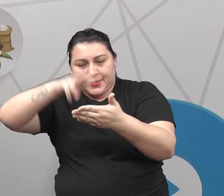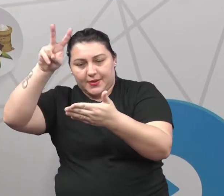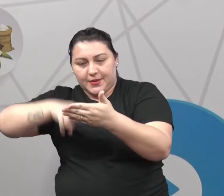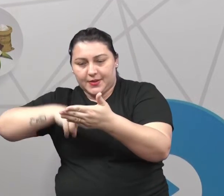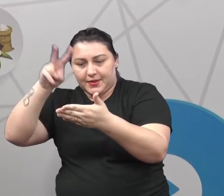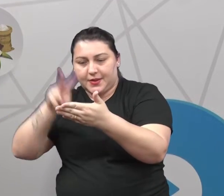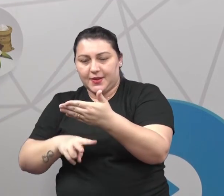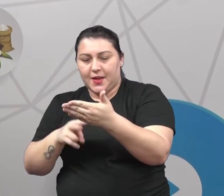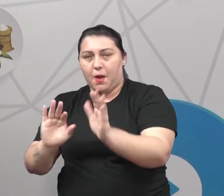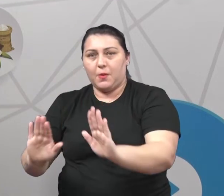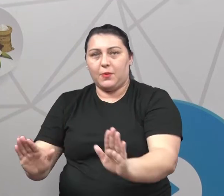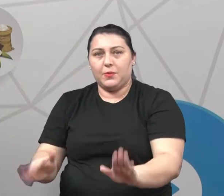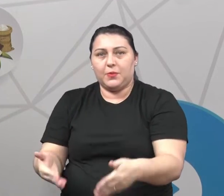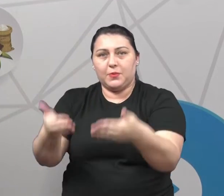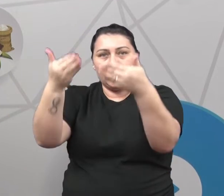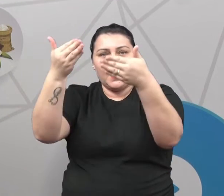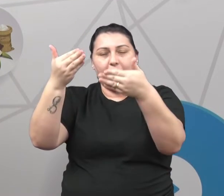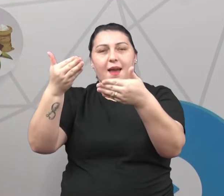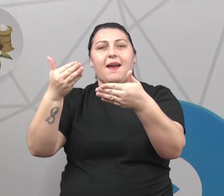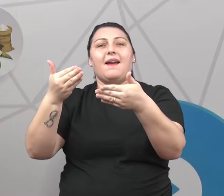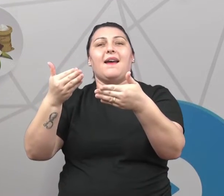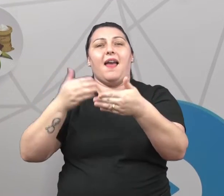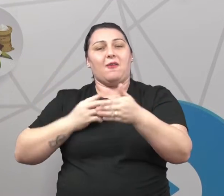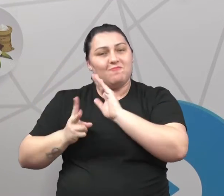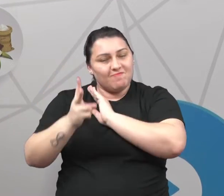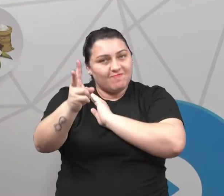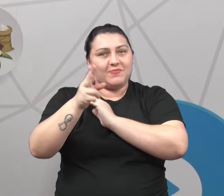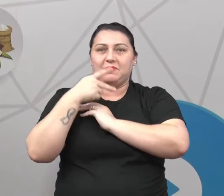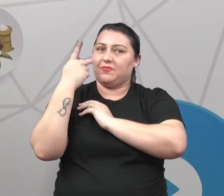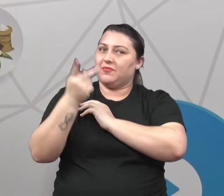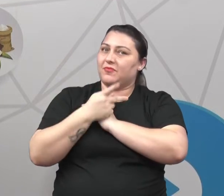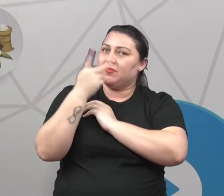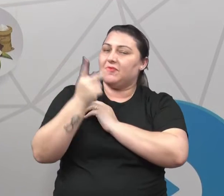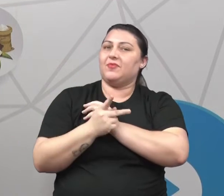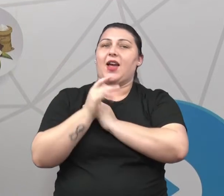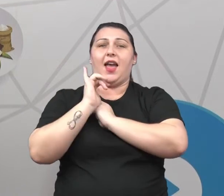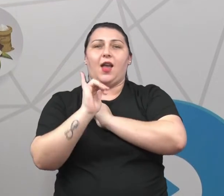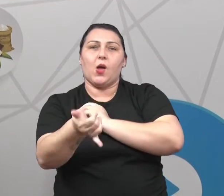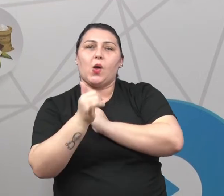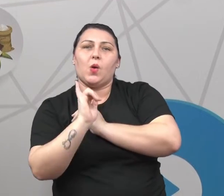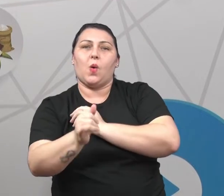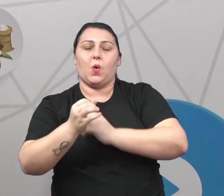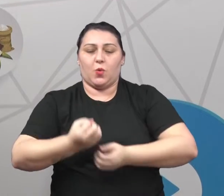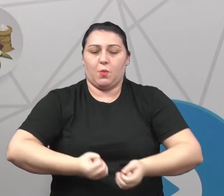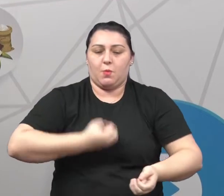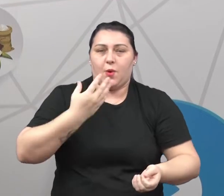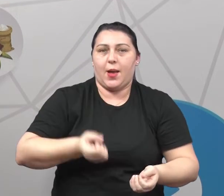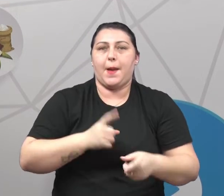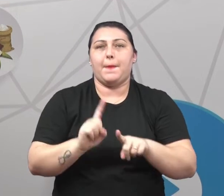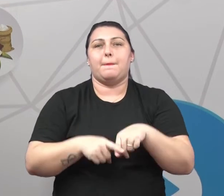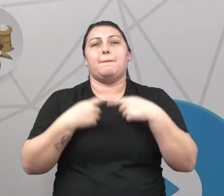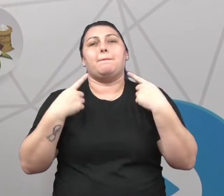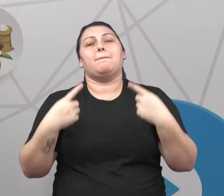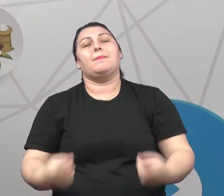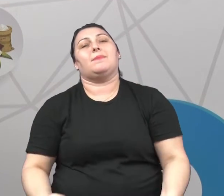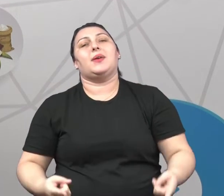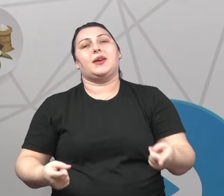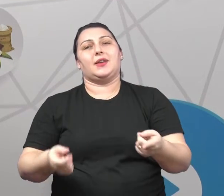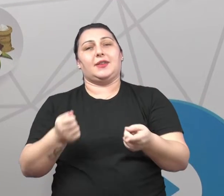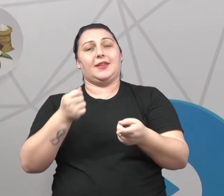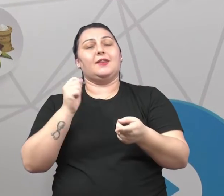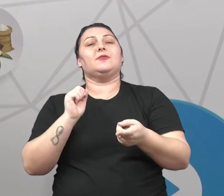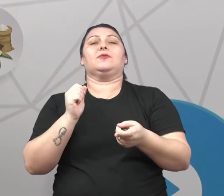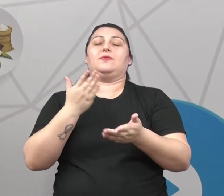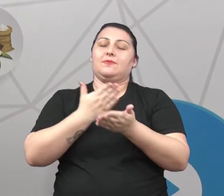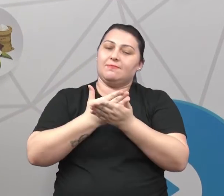professora me animavam a continuar. Ninguém falava em conto ou poesia, mas a semente dessas coisas estavam